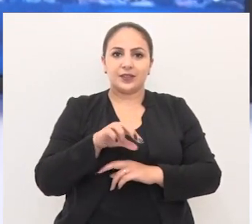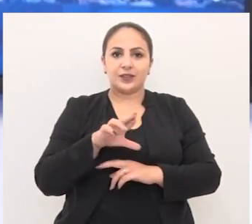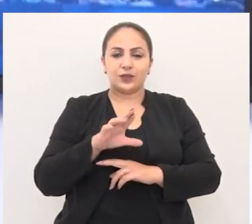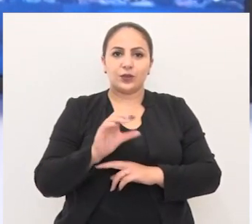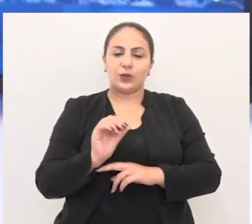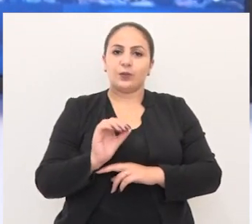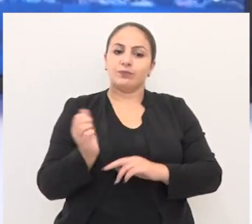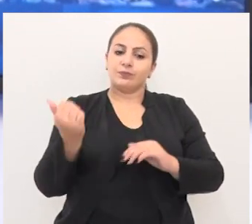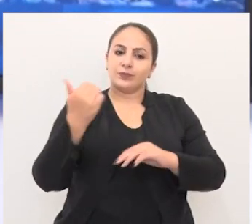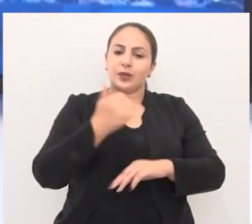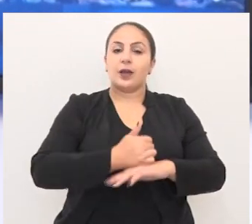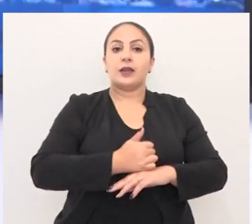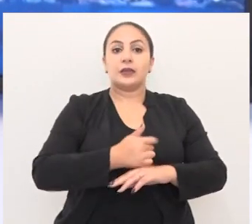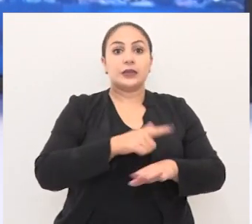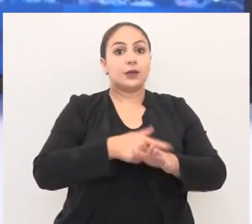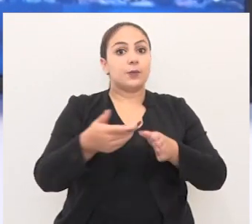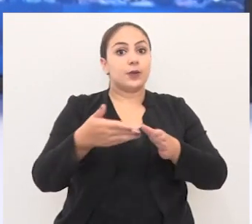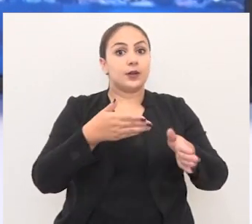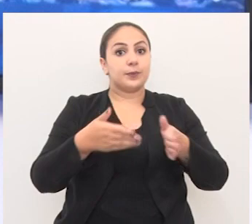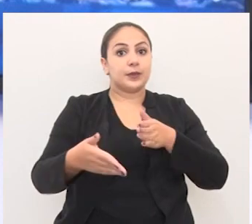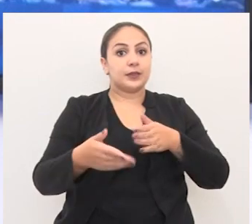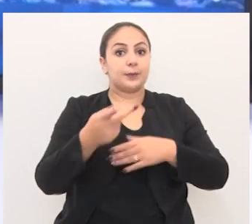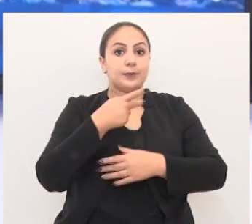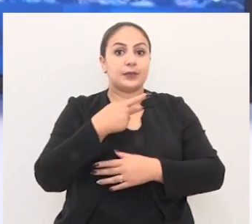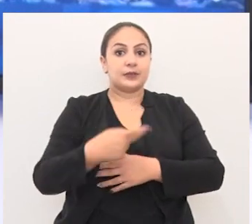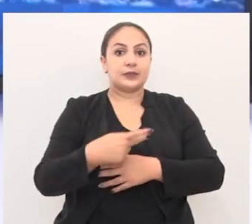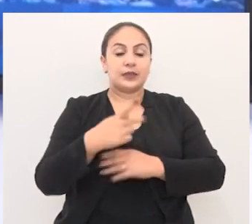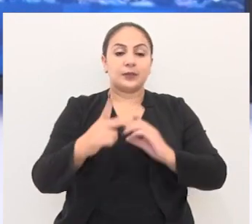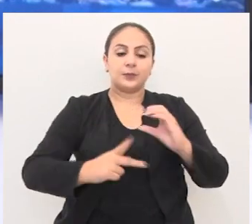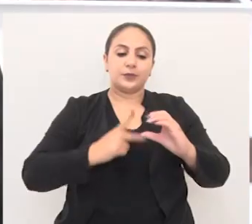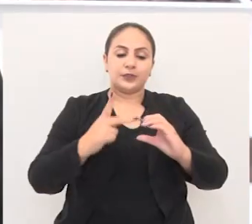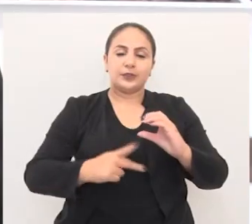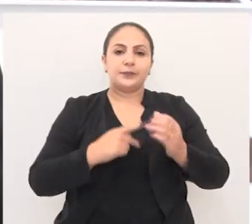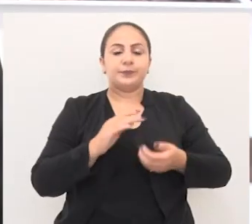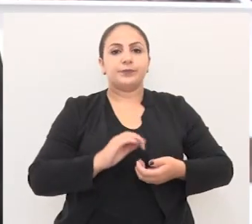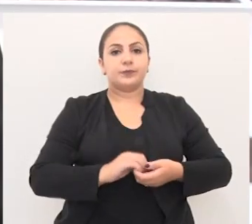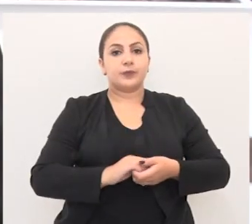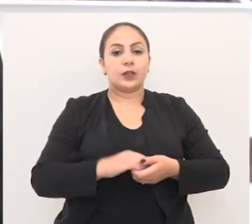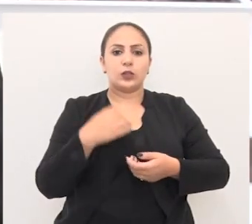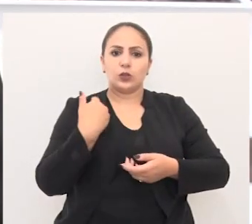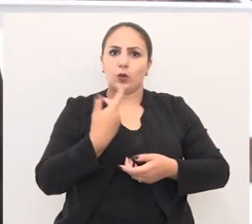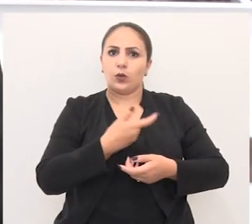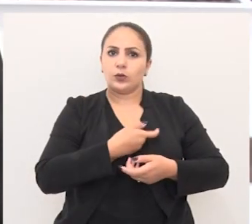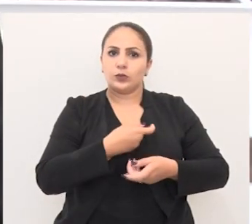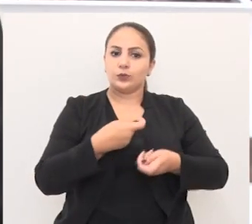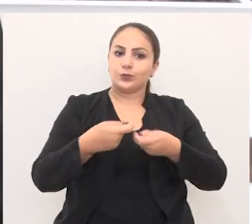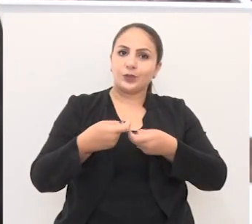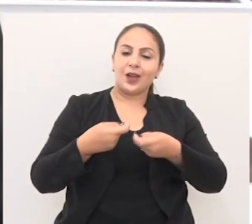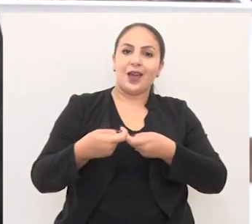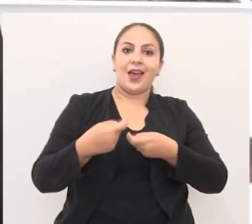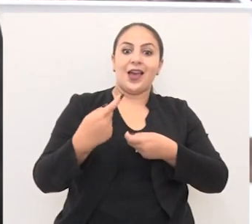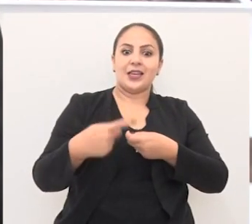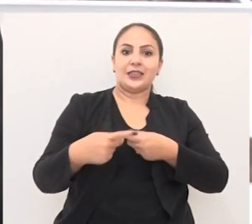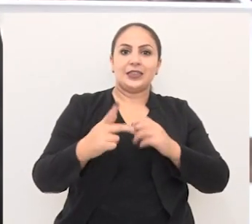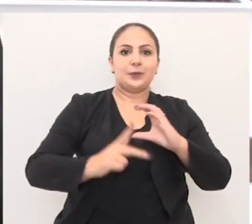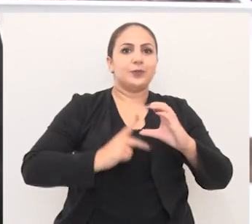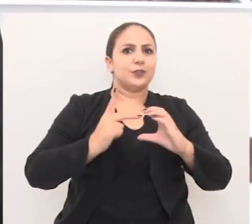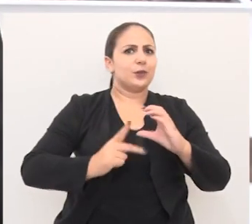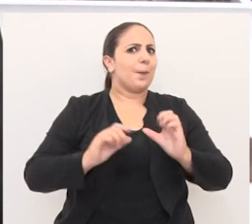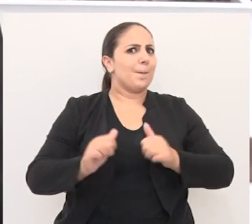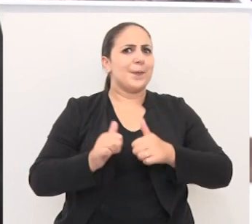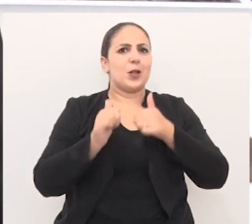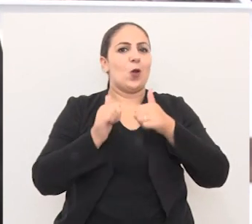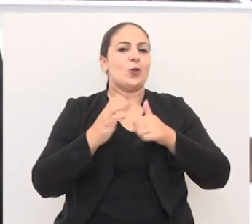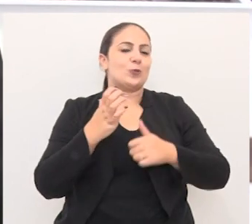assume temporariamente a presidência da Câmara de Vereadores. Conduzindo as rédeas da nossa Casa Legislativa da